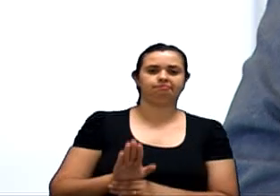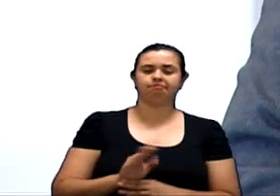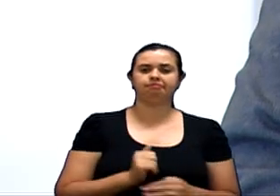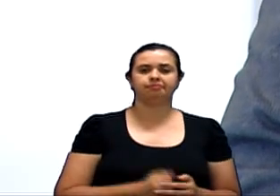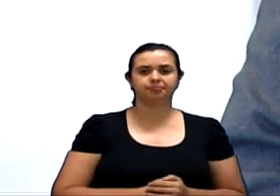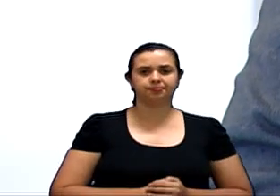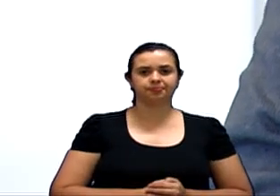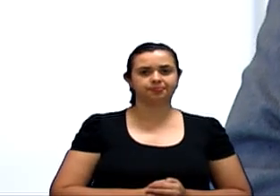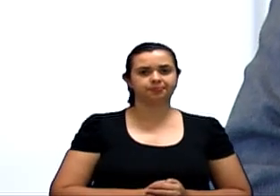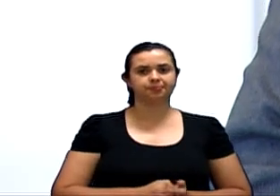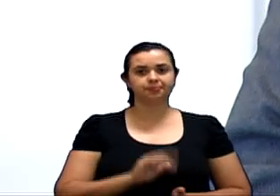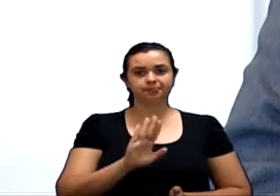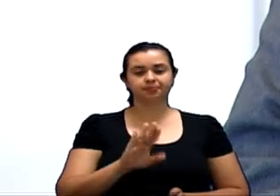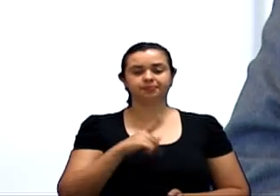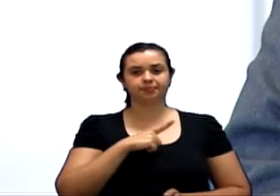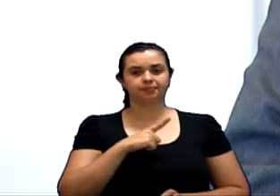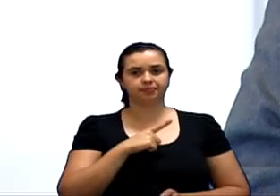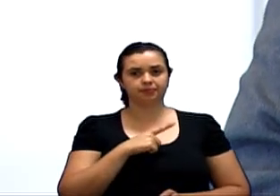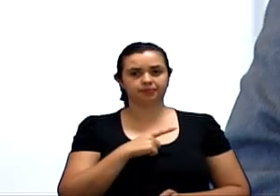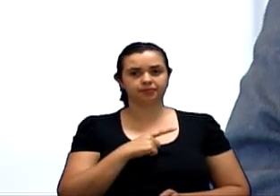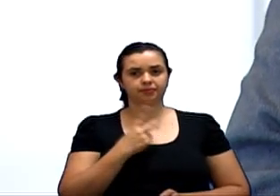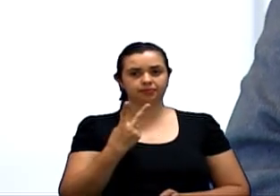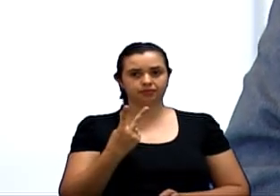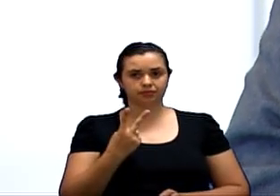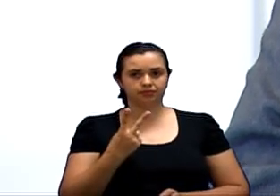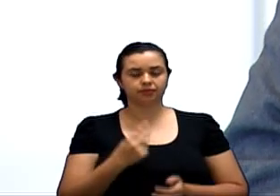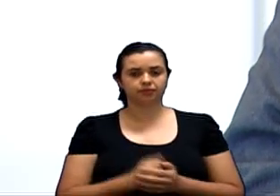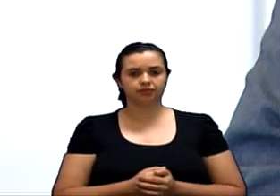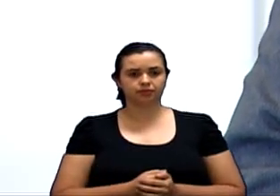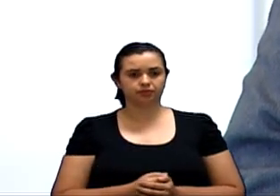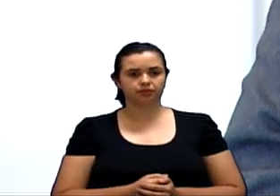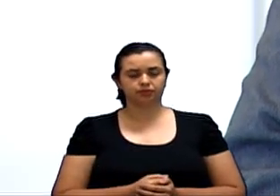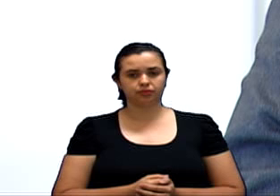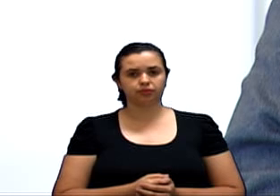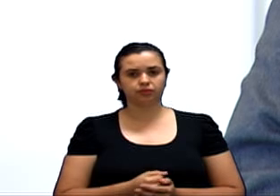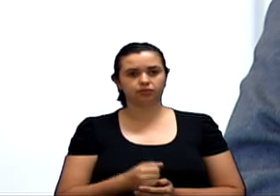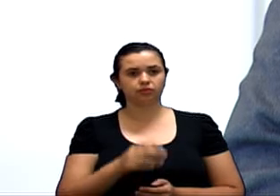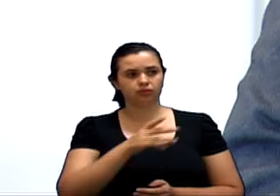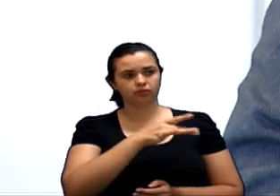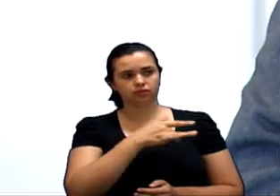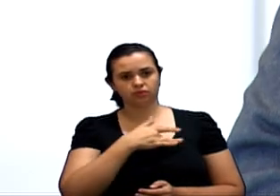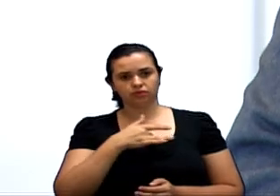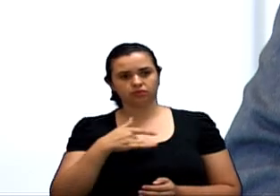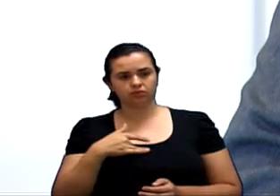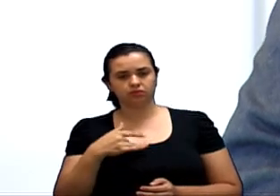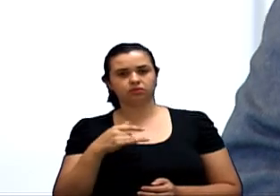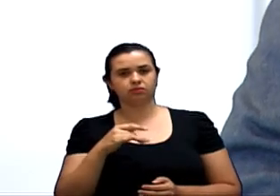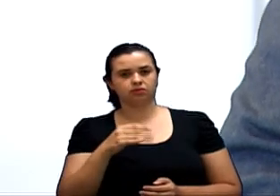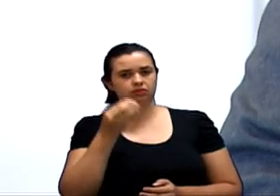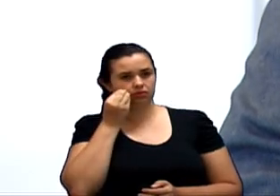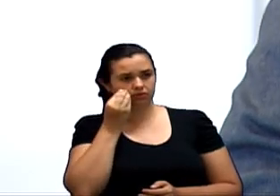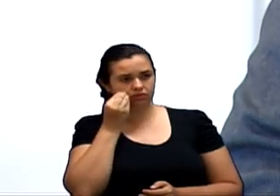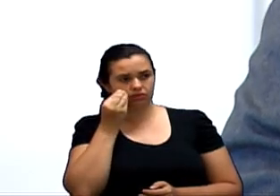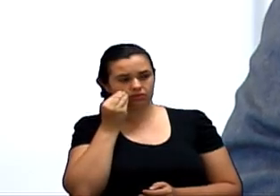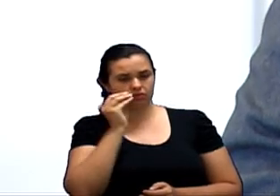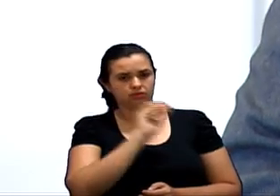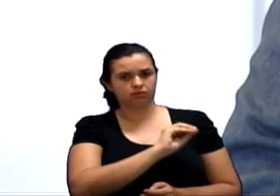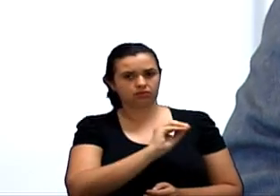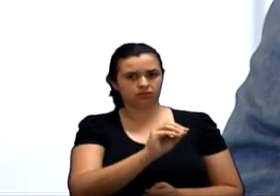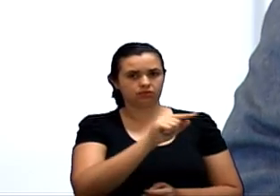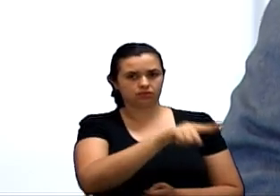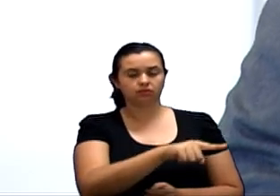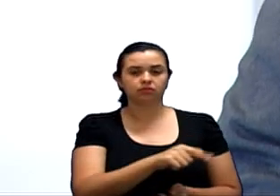Mas eu estou com 2 pacientes aqui, está aguardando ambulância para ser transferido para a vaga que já tem na Santa